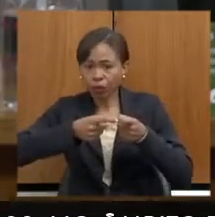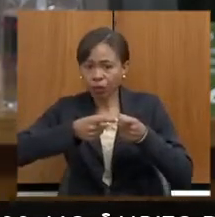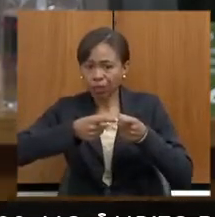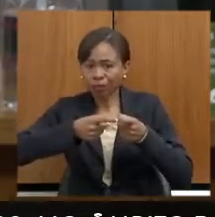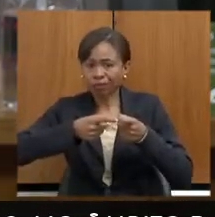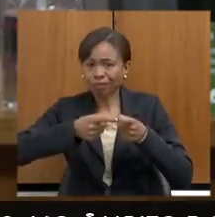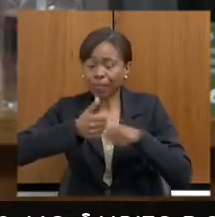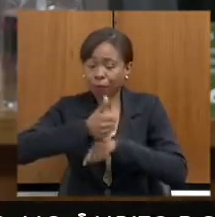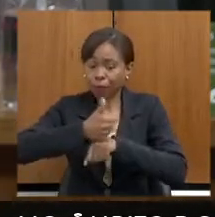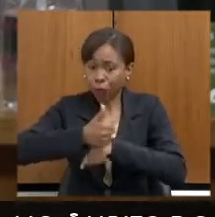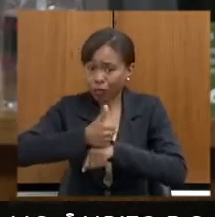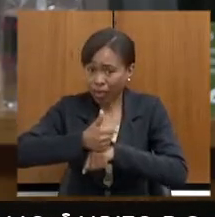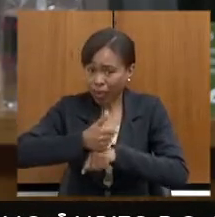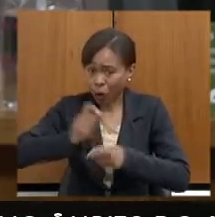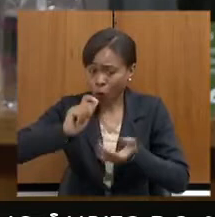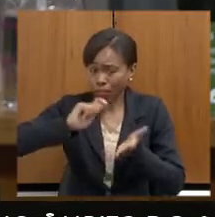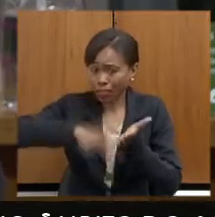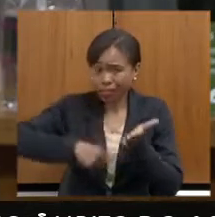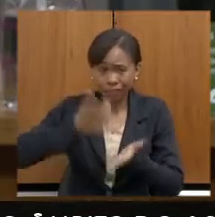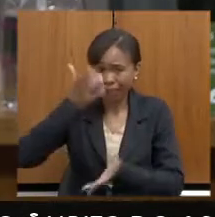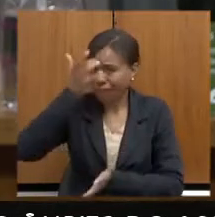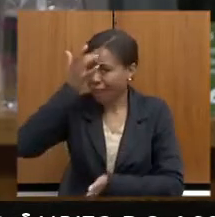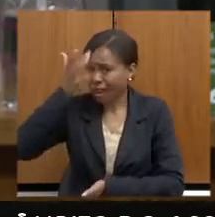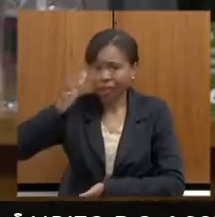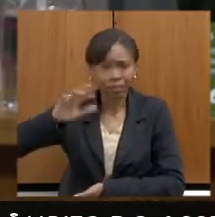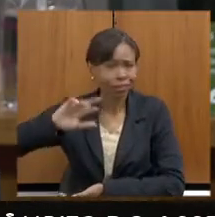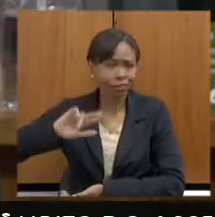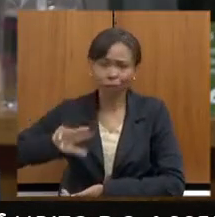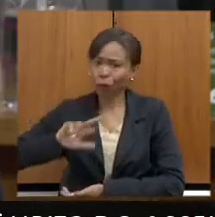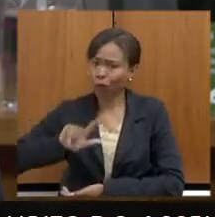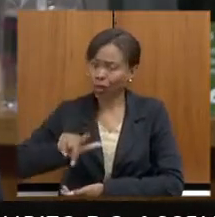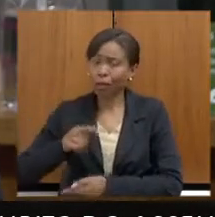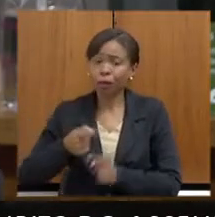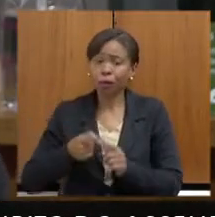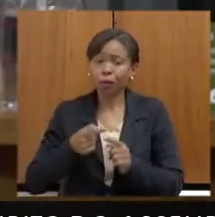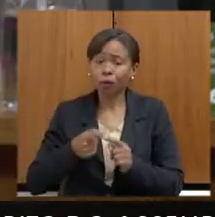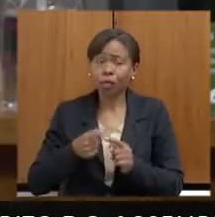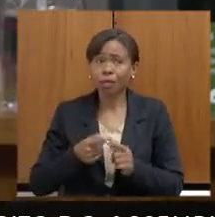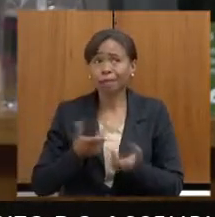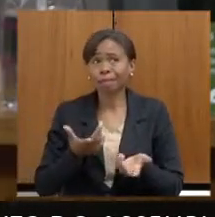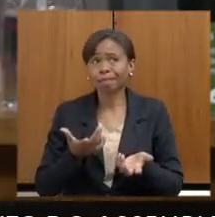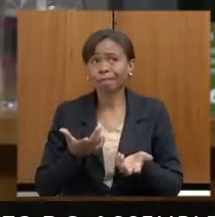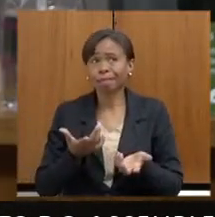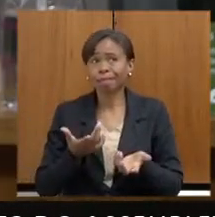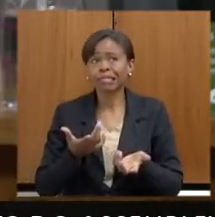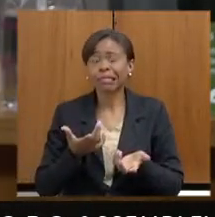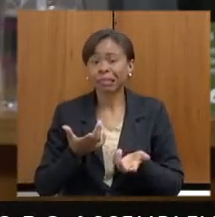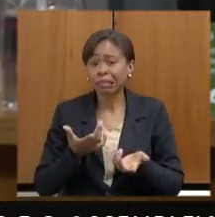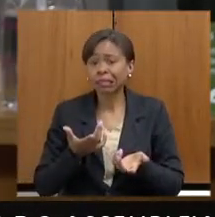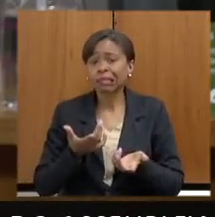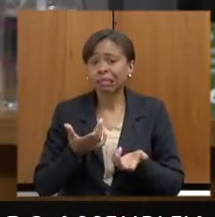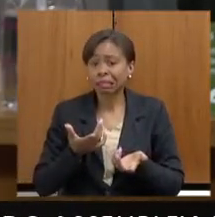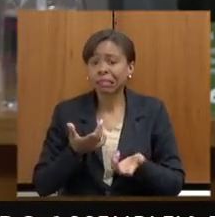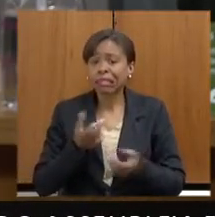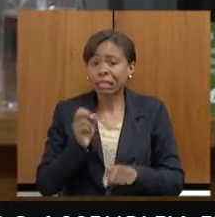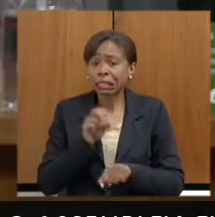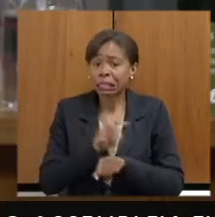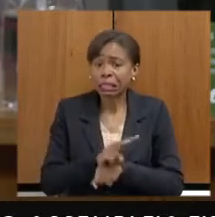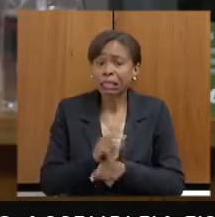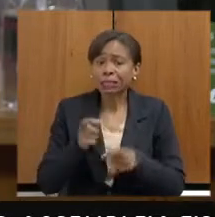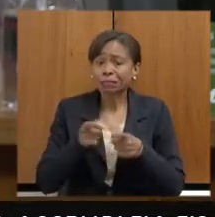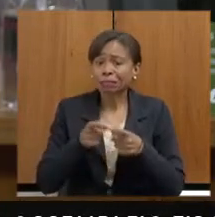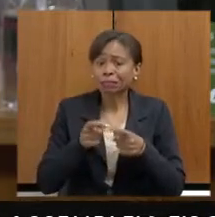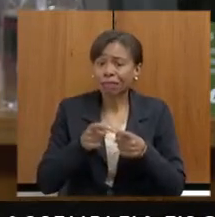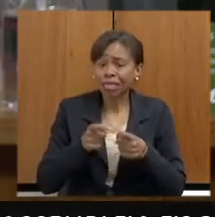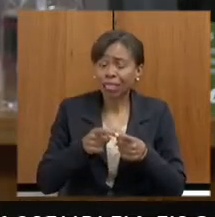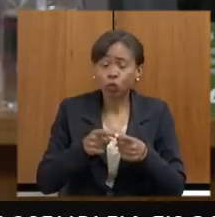fácil não é rapido o o mercado para médico tá o mercado com inflado em relação